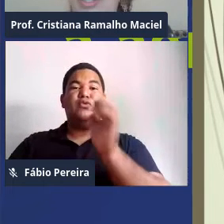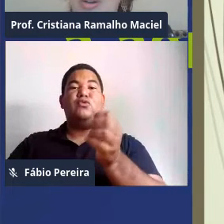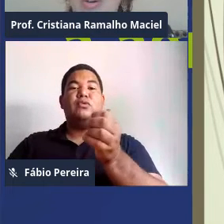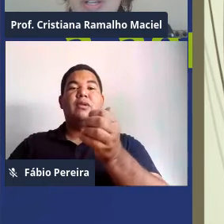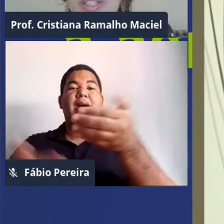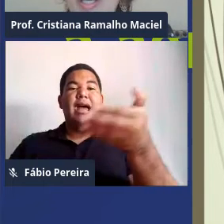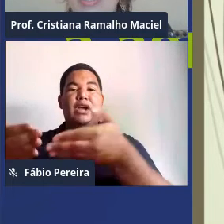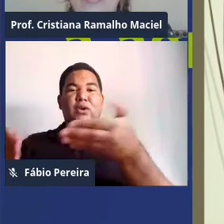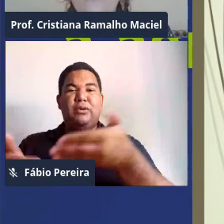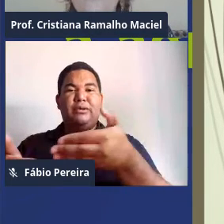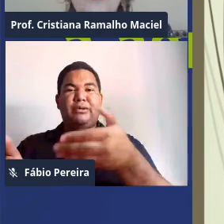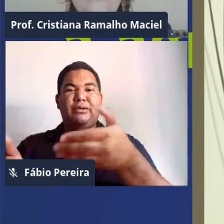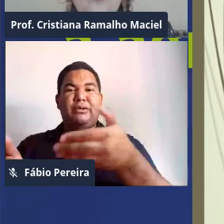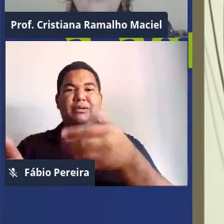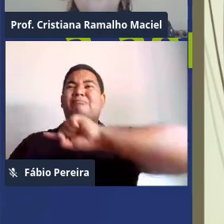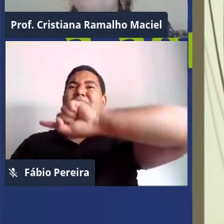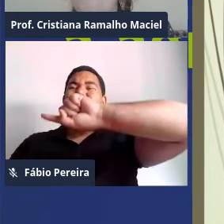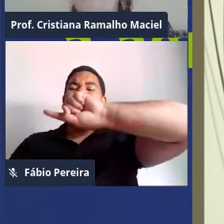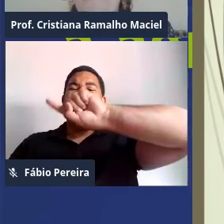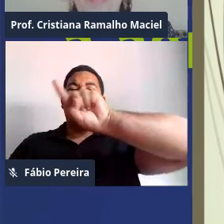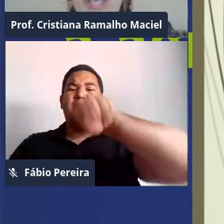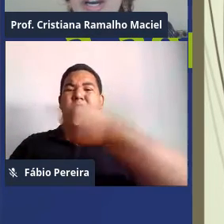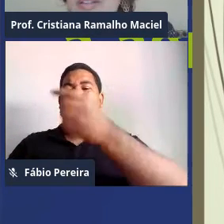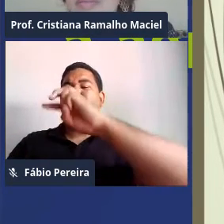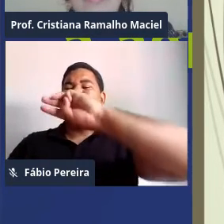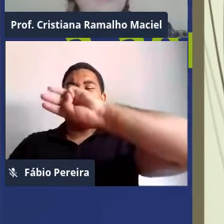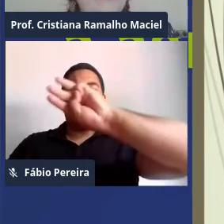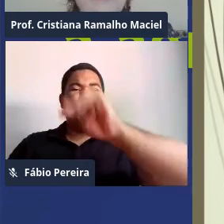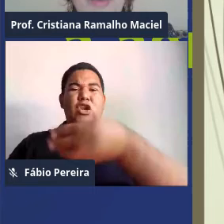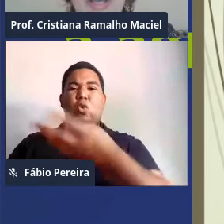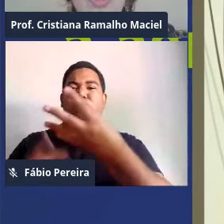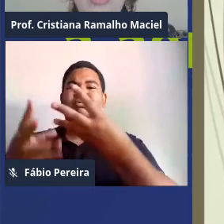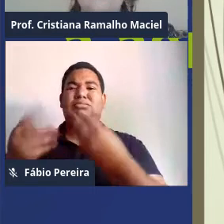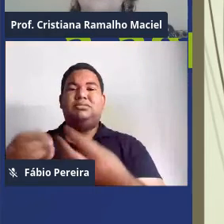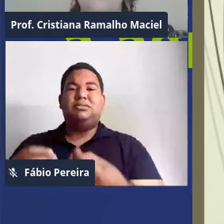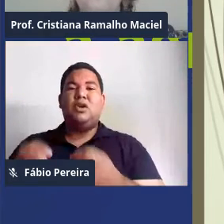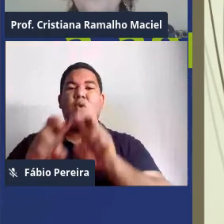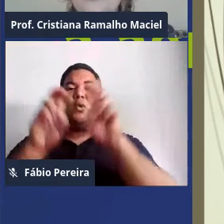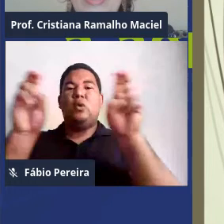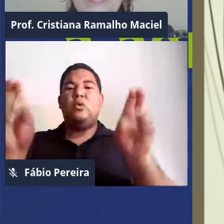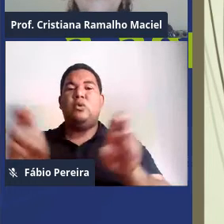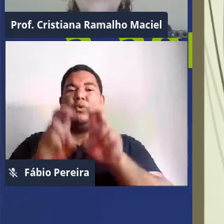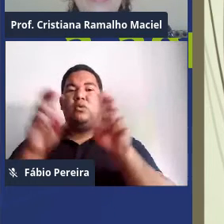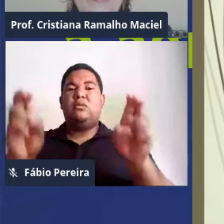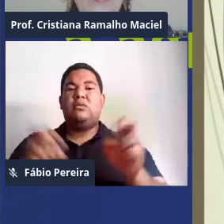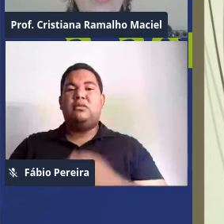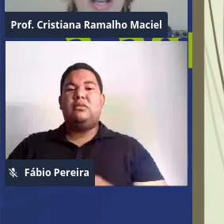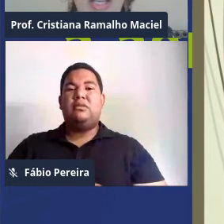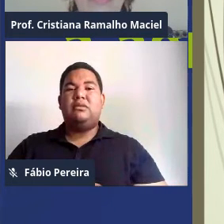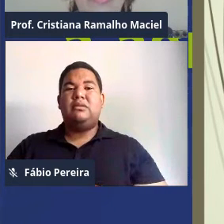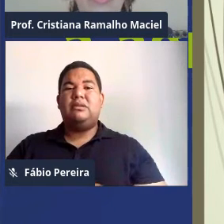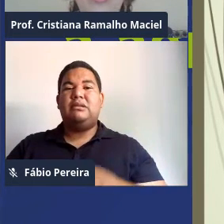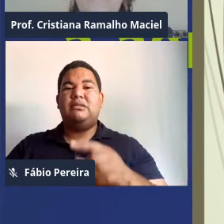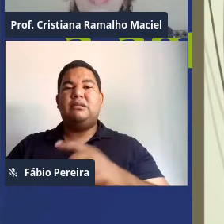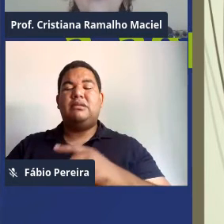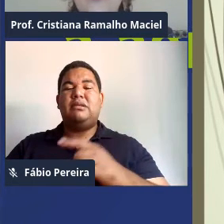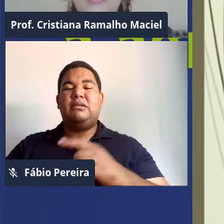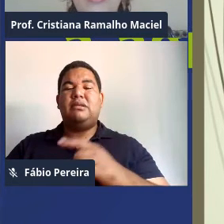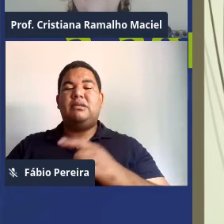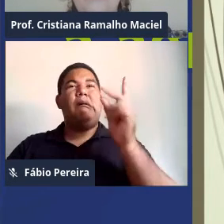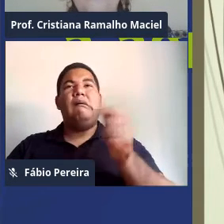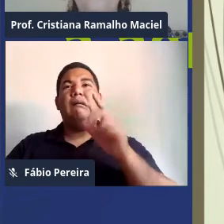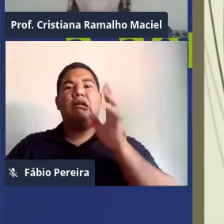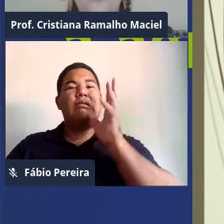bilhões, trilhões, que o computador pira, fecha, não consegue nem abrir o arquivo. Eu